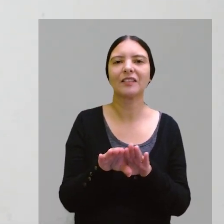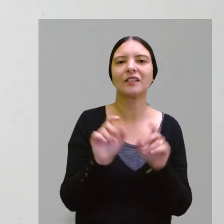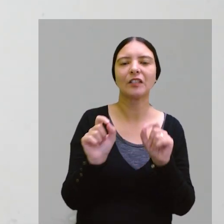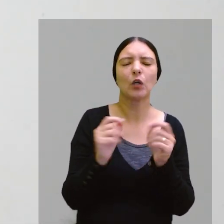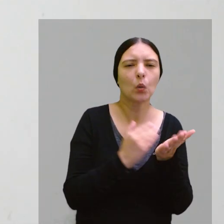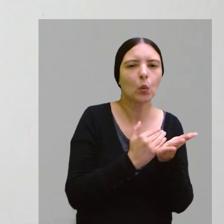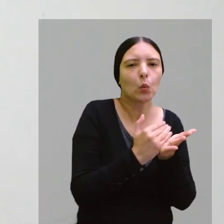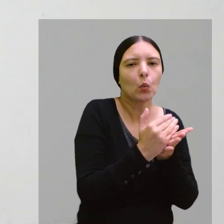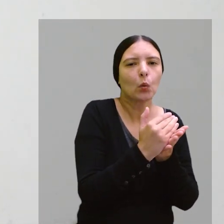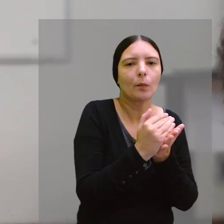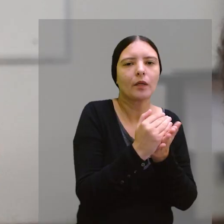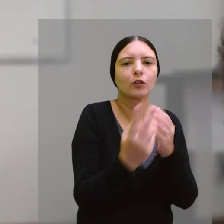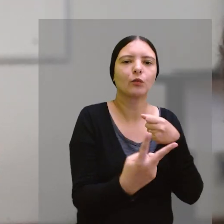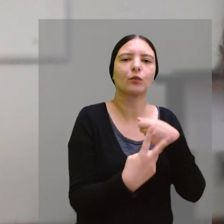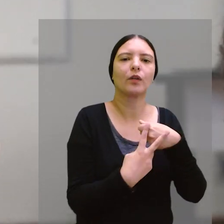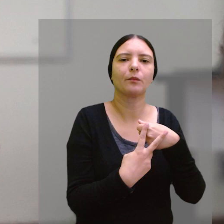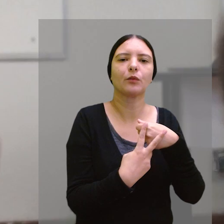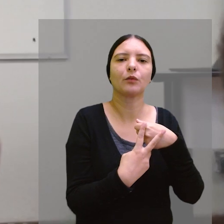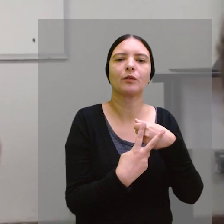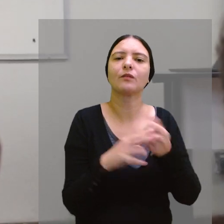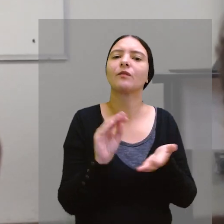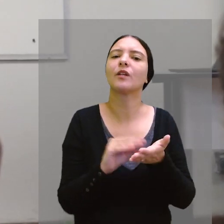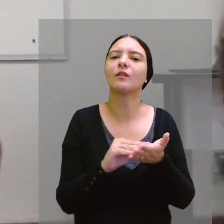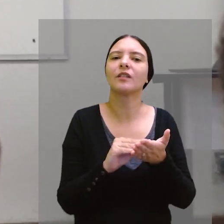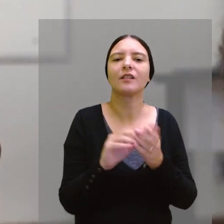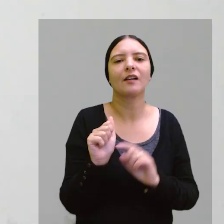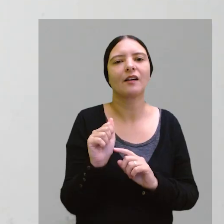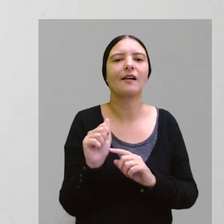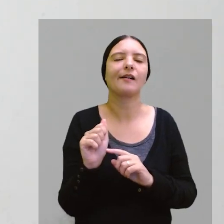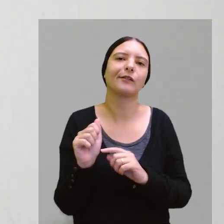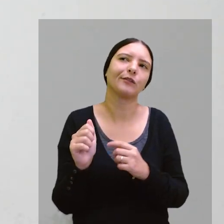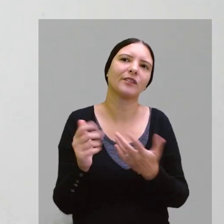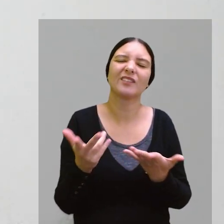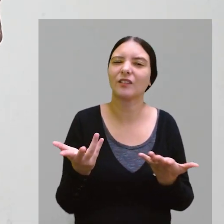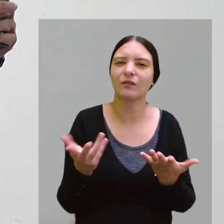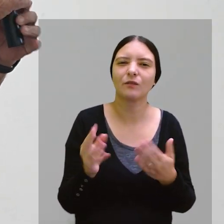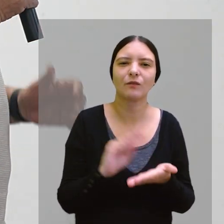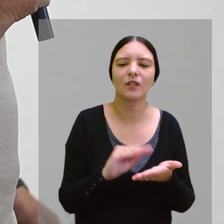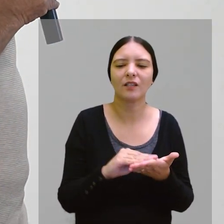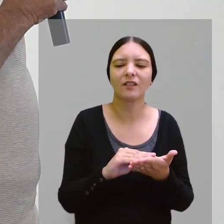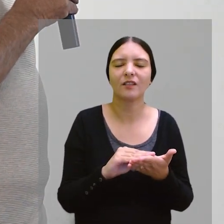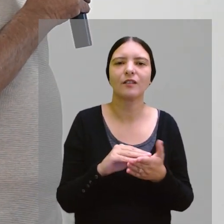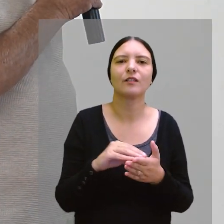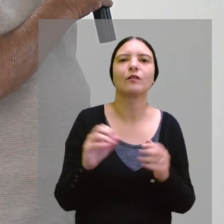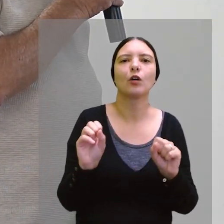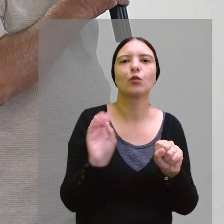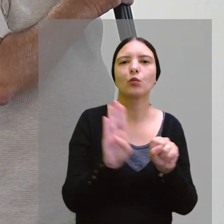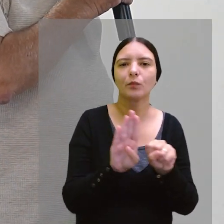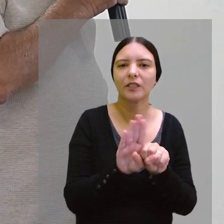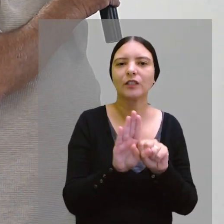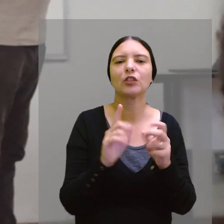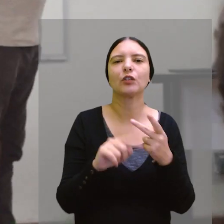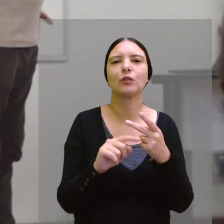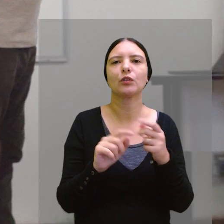no início era o verbo. Só que foi faltando aí o advérbio, o substantivo e